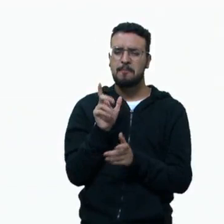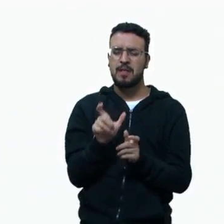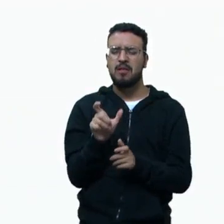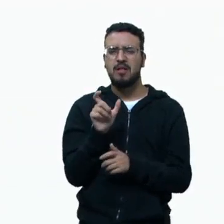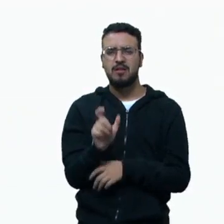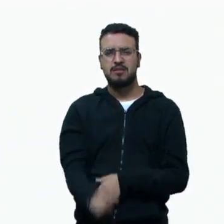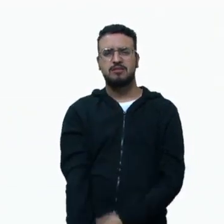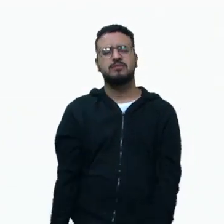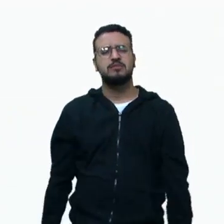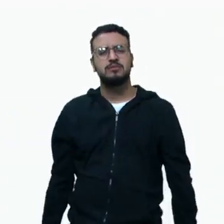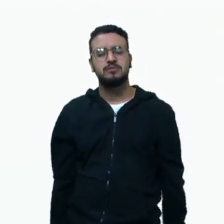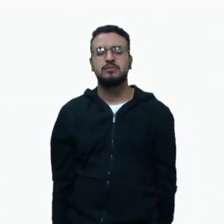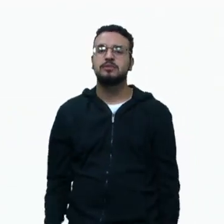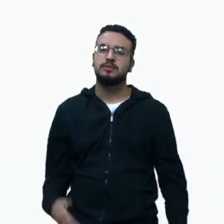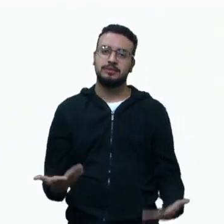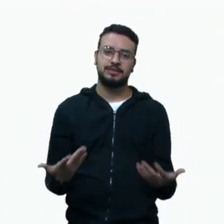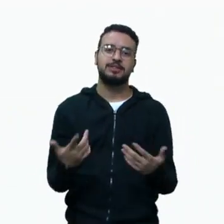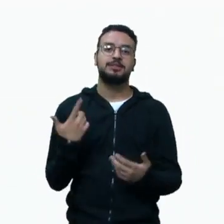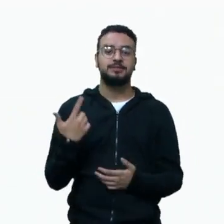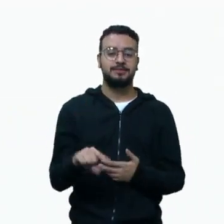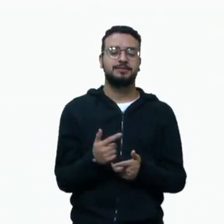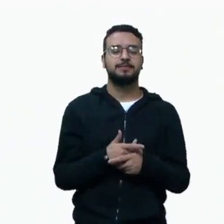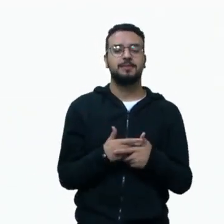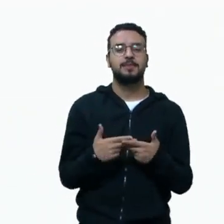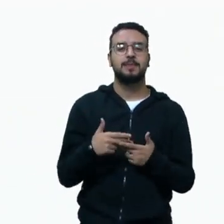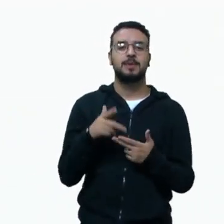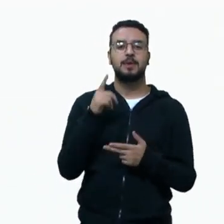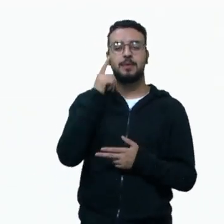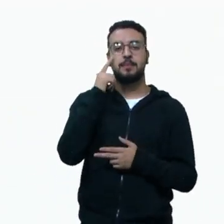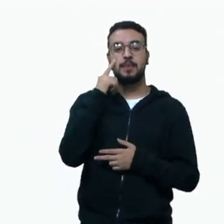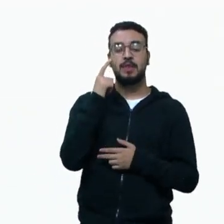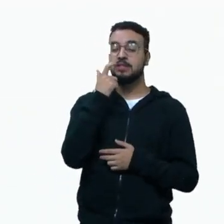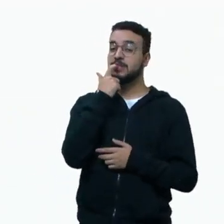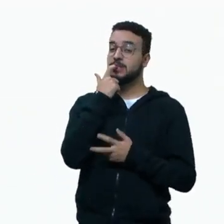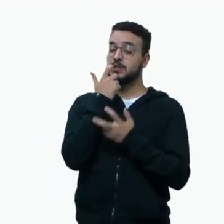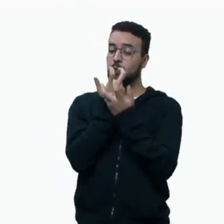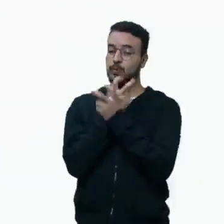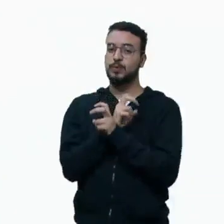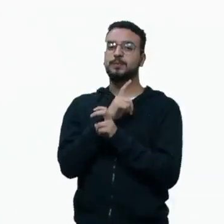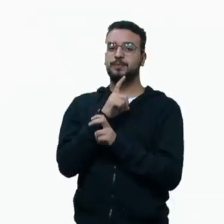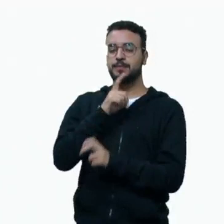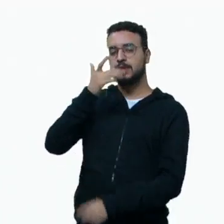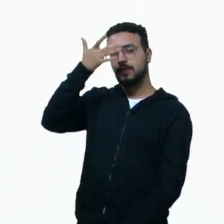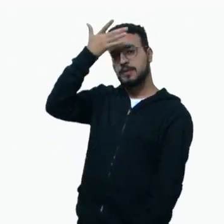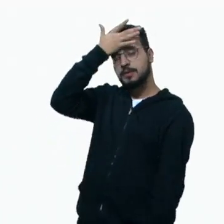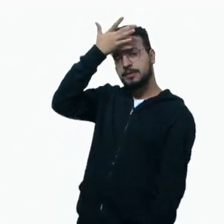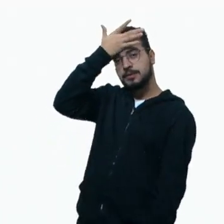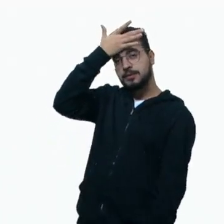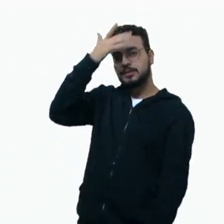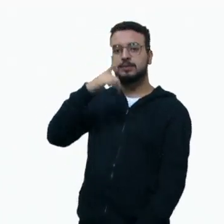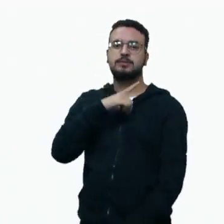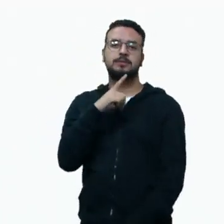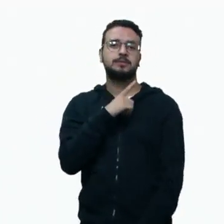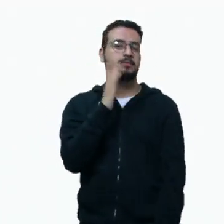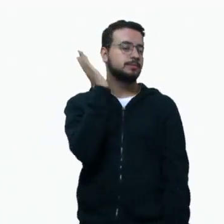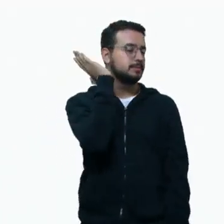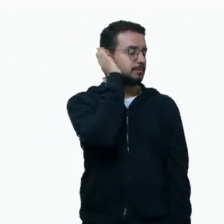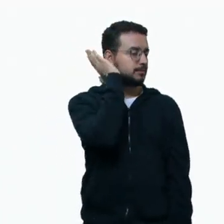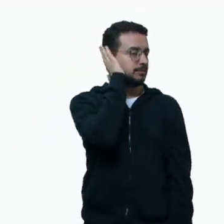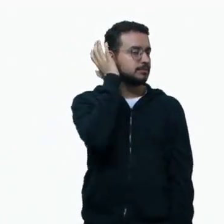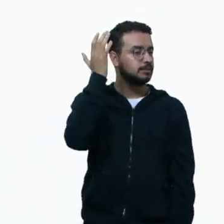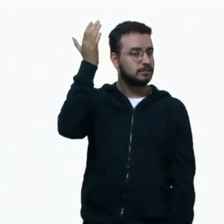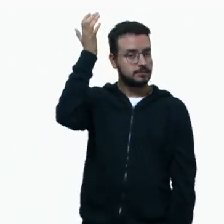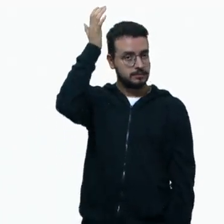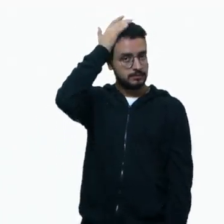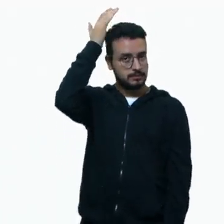é. Então, a gente está falando de uma outra camada. Eu falei de osso, então nós temos o osso frontal, nós temos o osso temporal, o osso